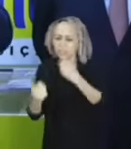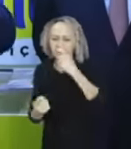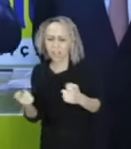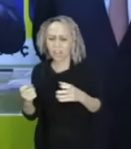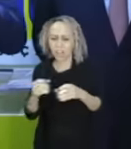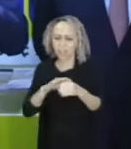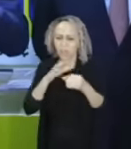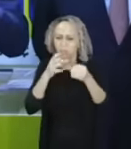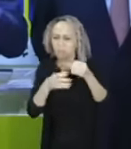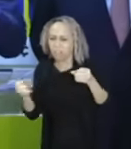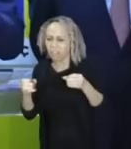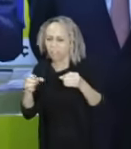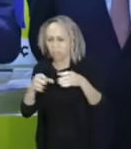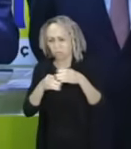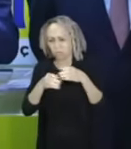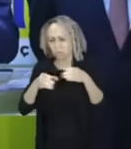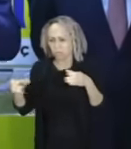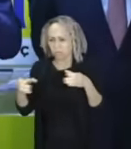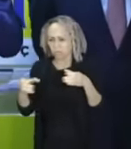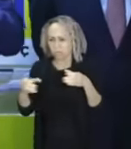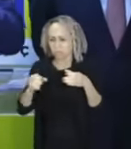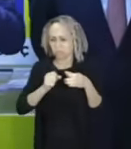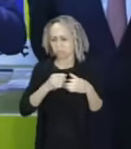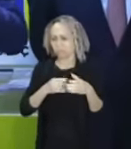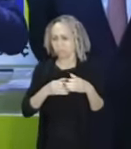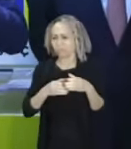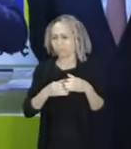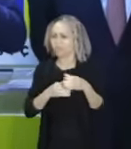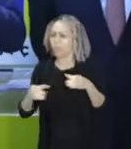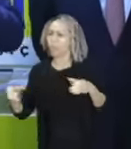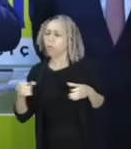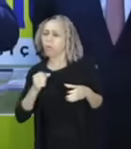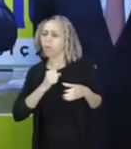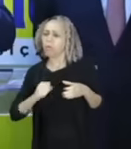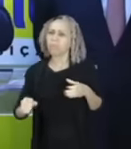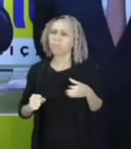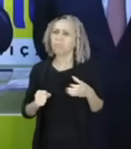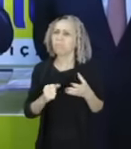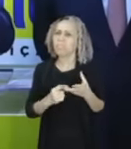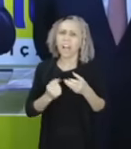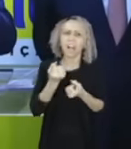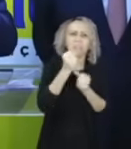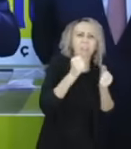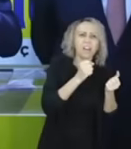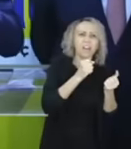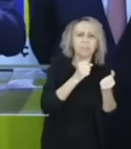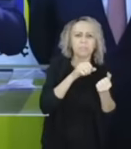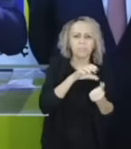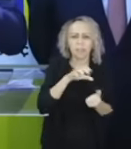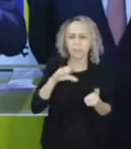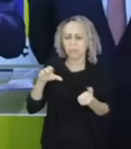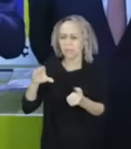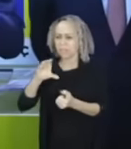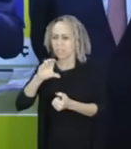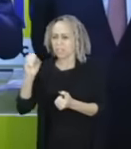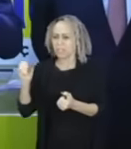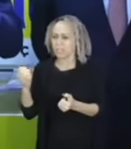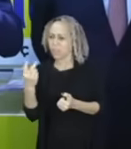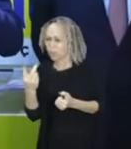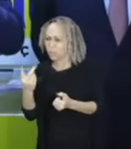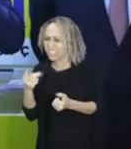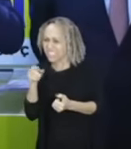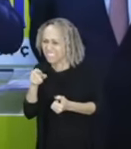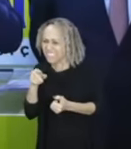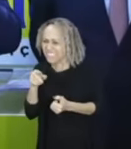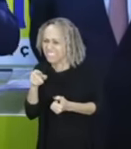esgoto A chaminé da fábrica isso dá um pouquinho mais de 50% só